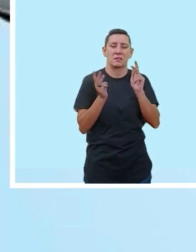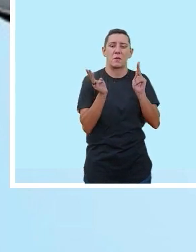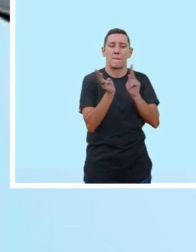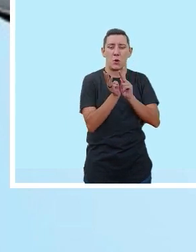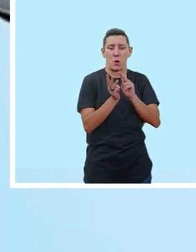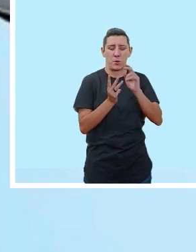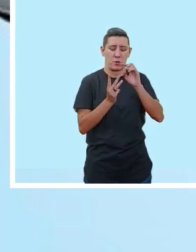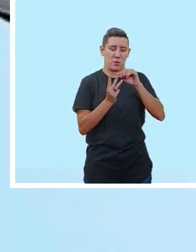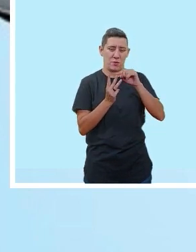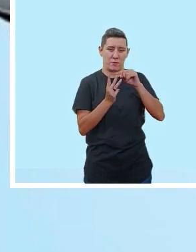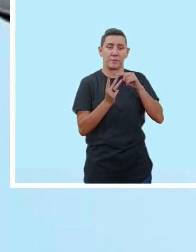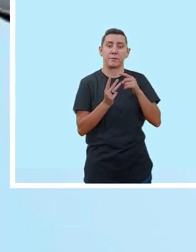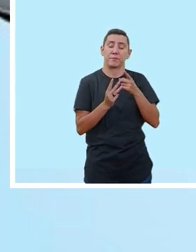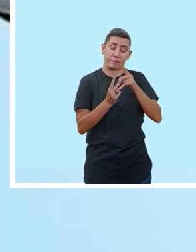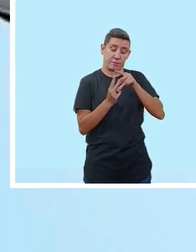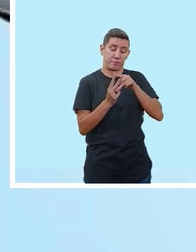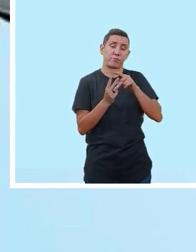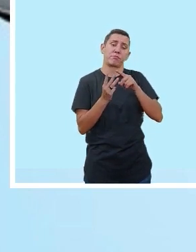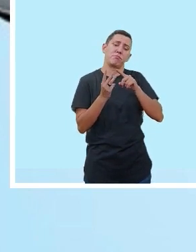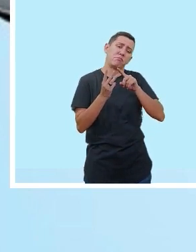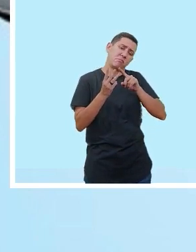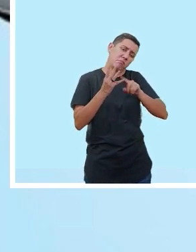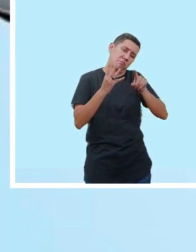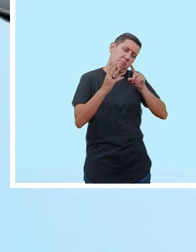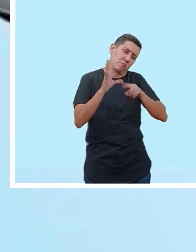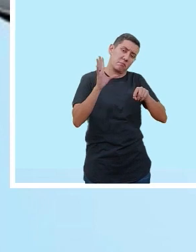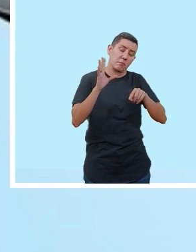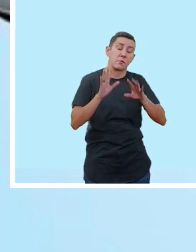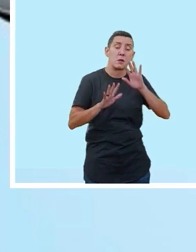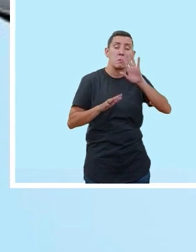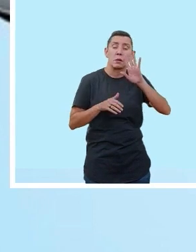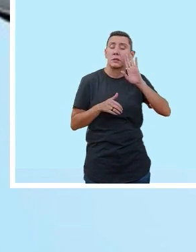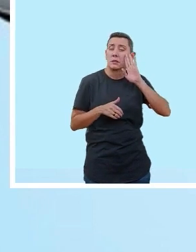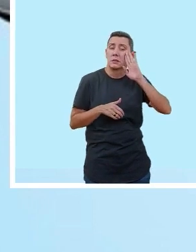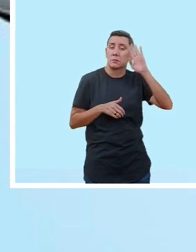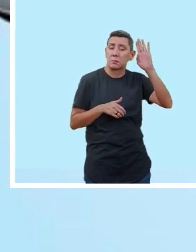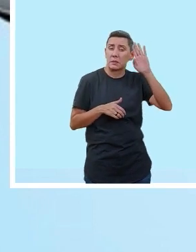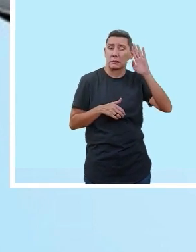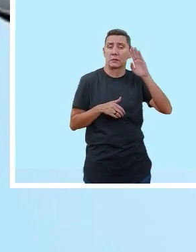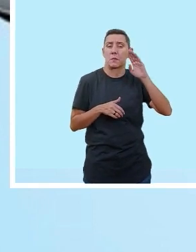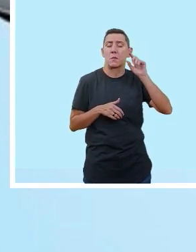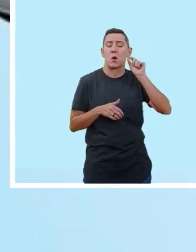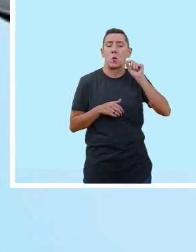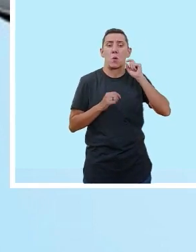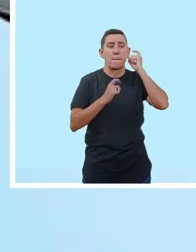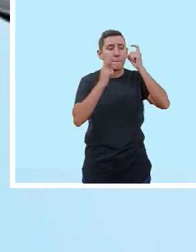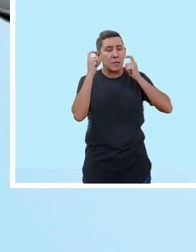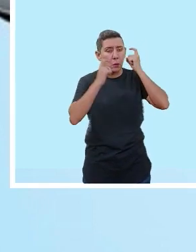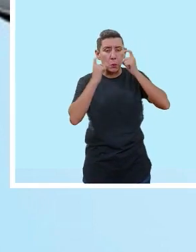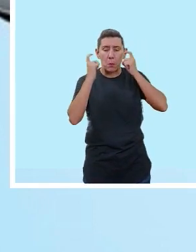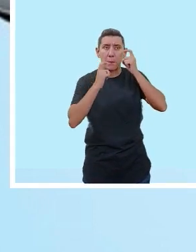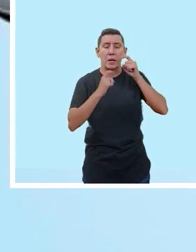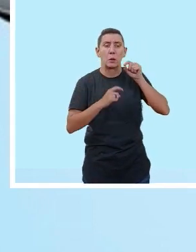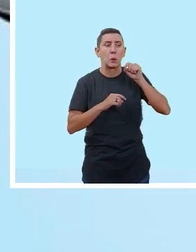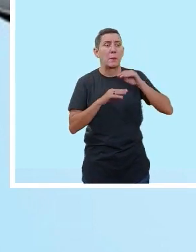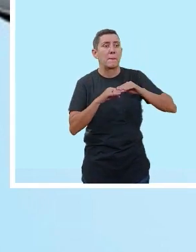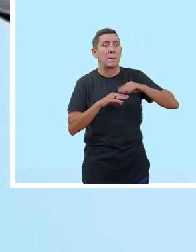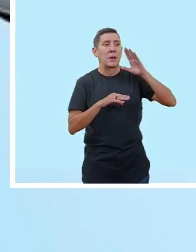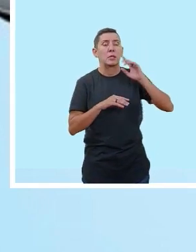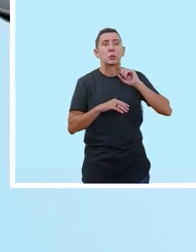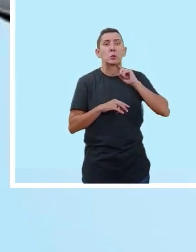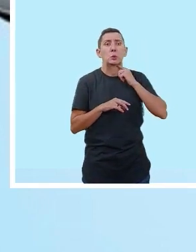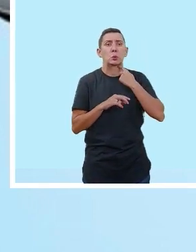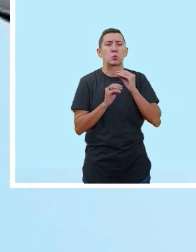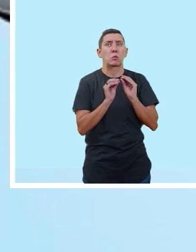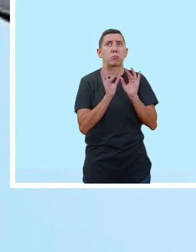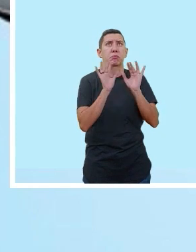heptafluorocarburo, e uma série de outros. Mas o principal, né, o maior responsável pela